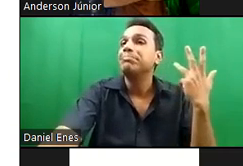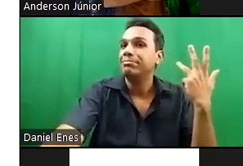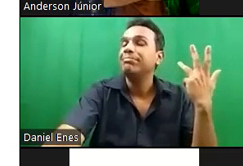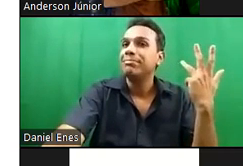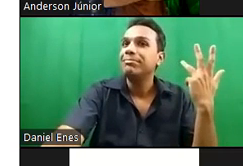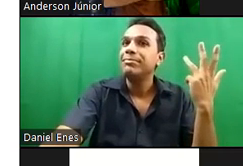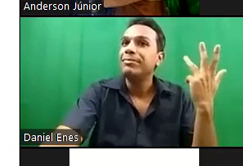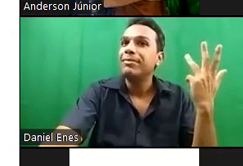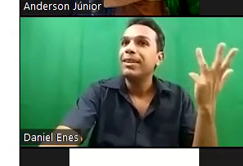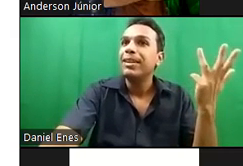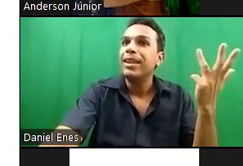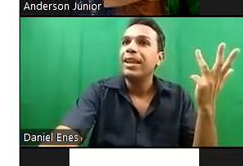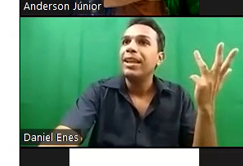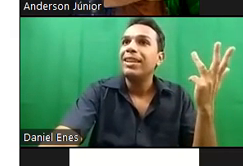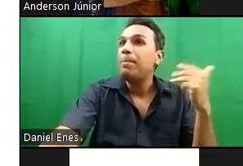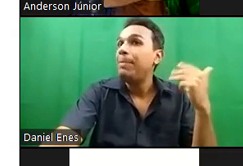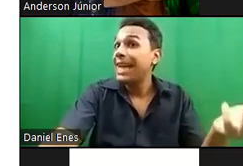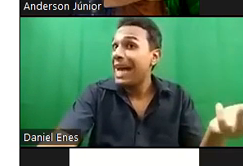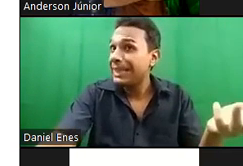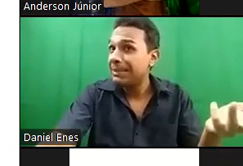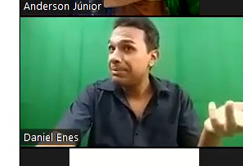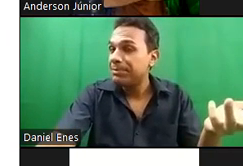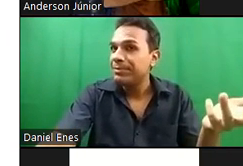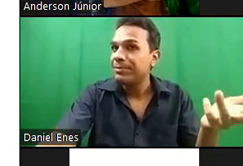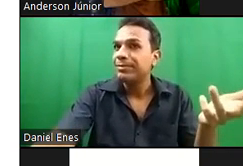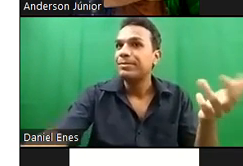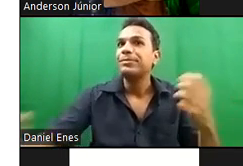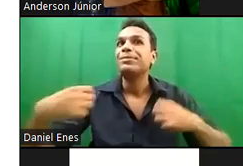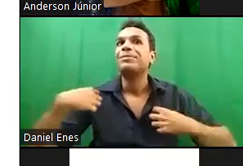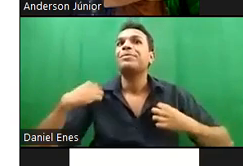Pedregulho, né? Pedrada,